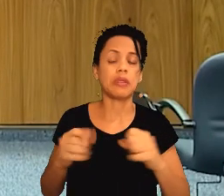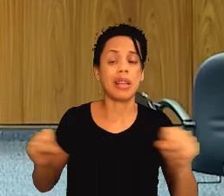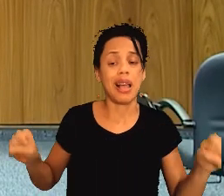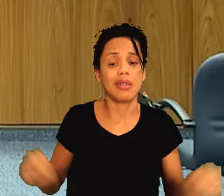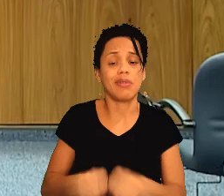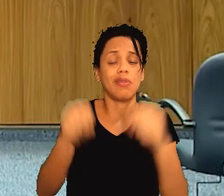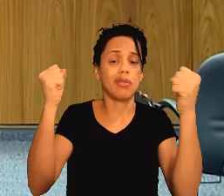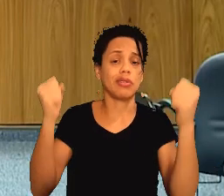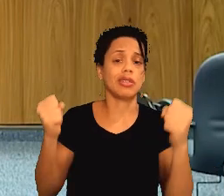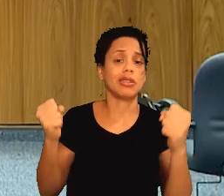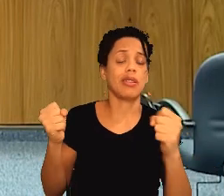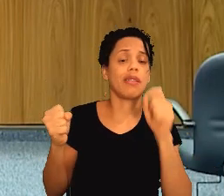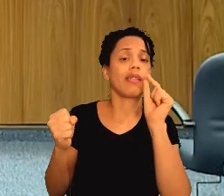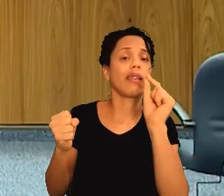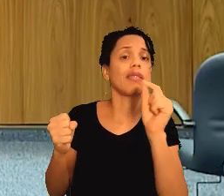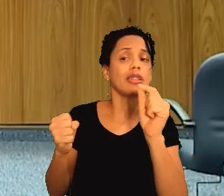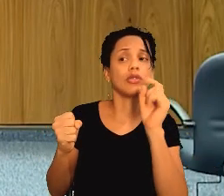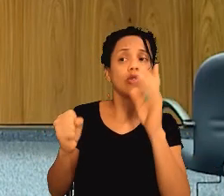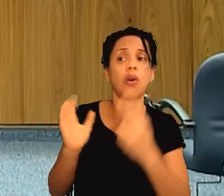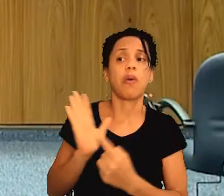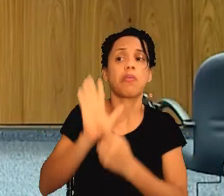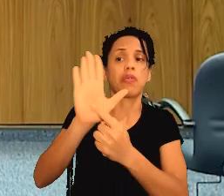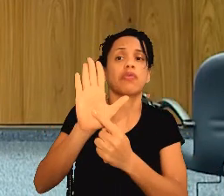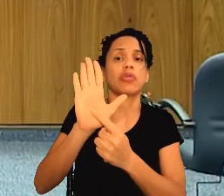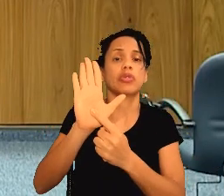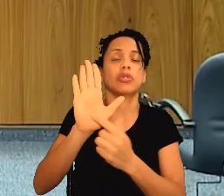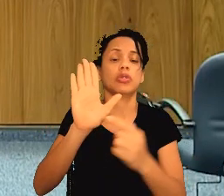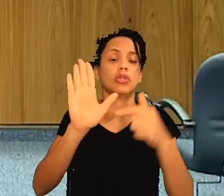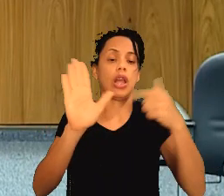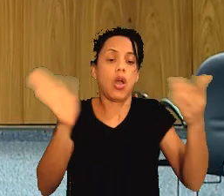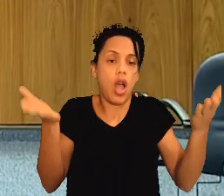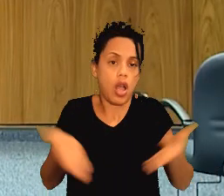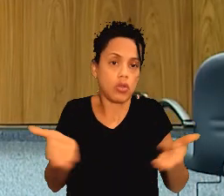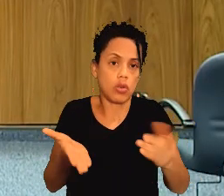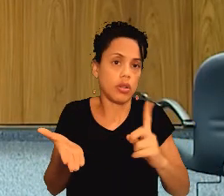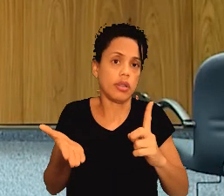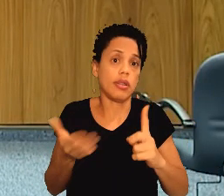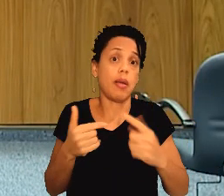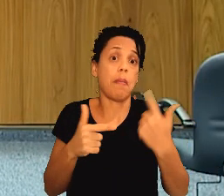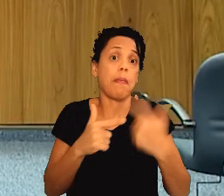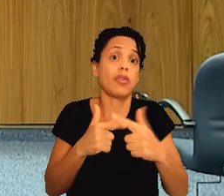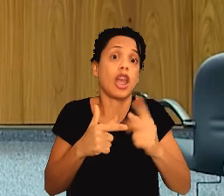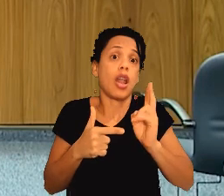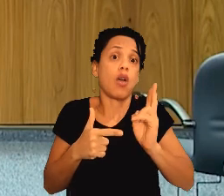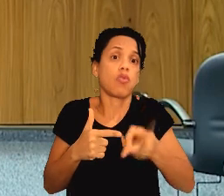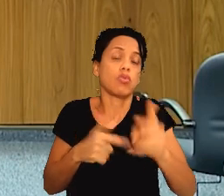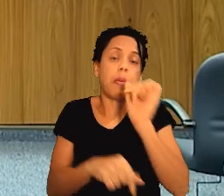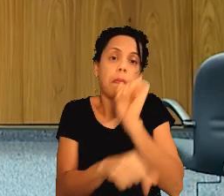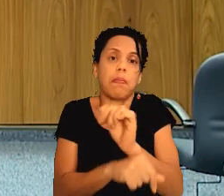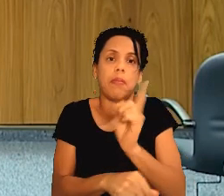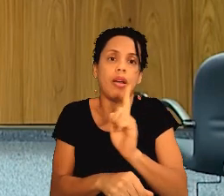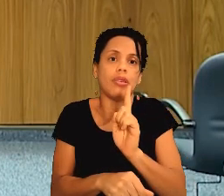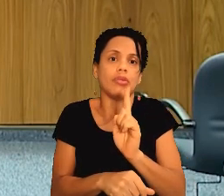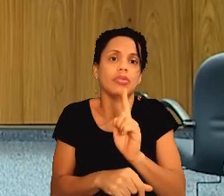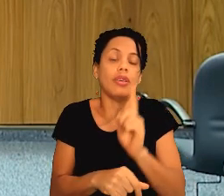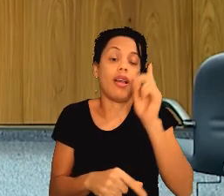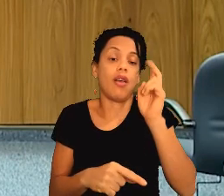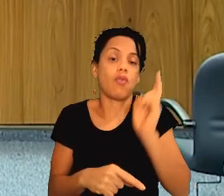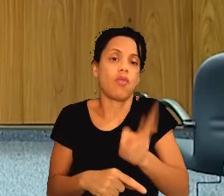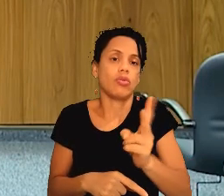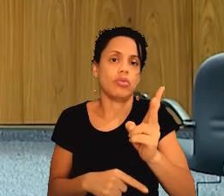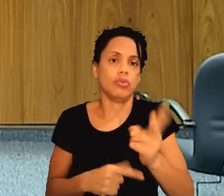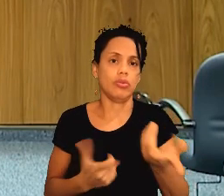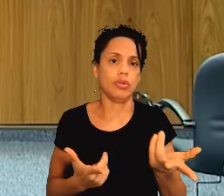essas violações elas não sejam só refletidas no presente, elas são continuadas no presente. Hoje, a população